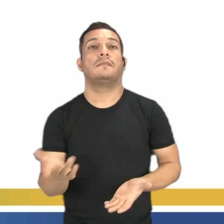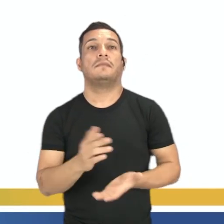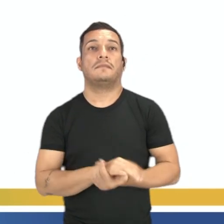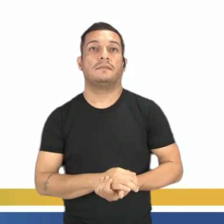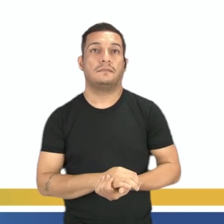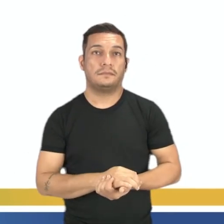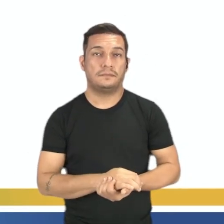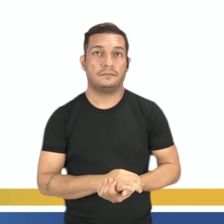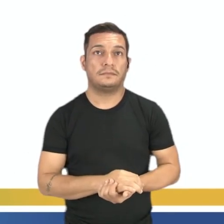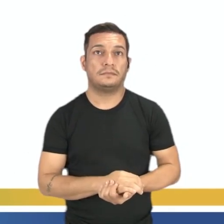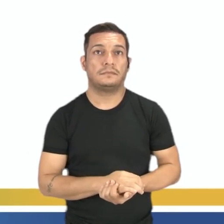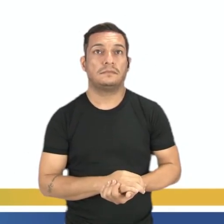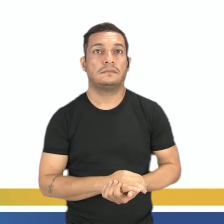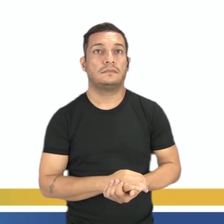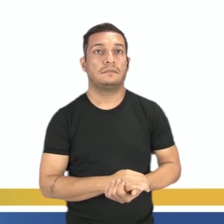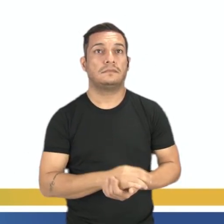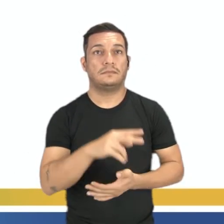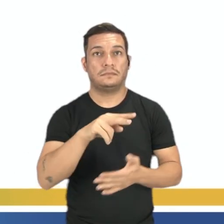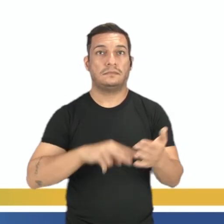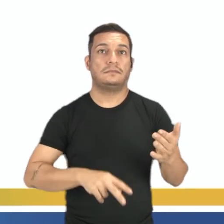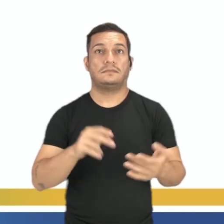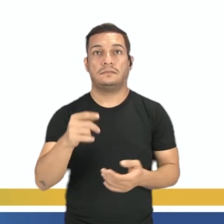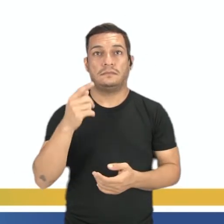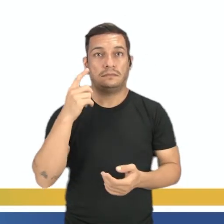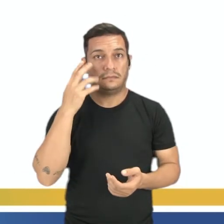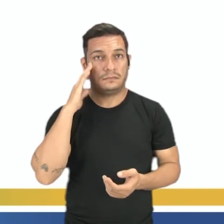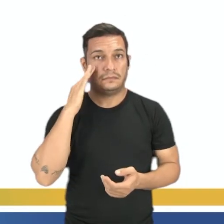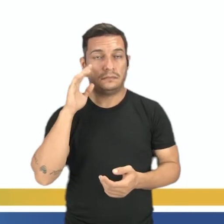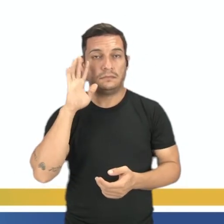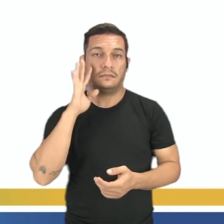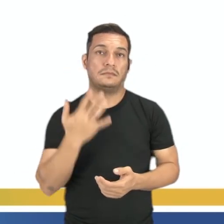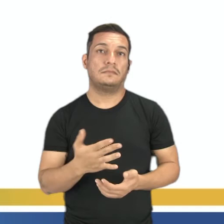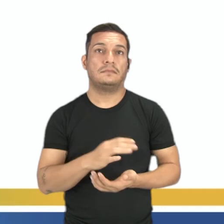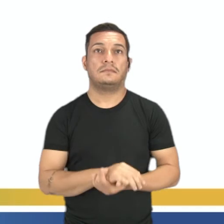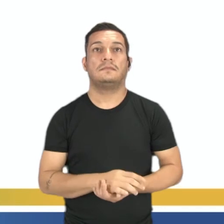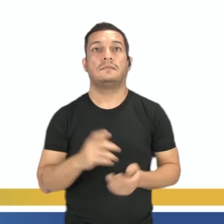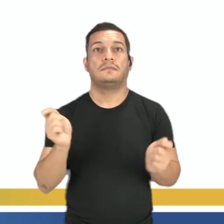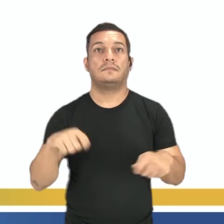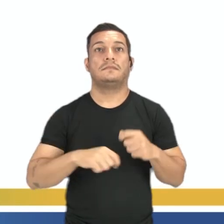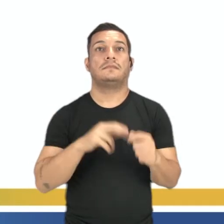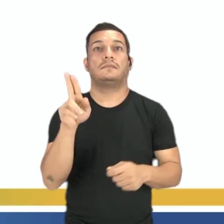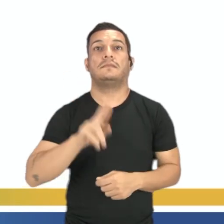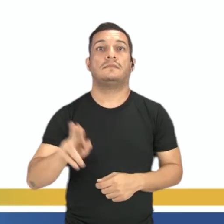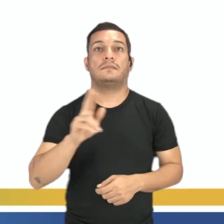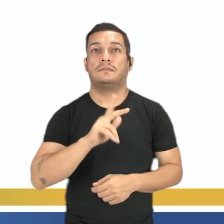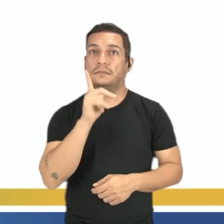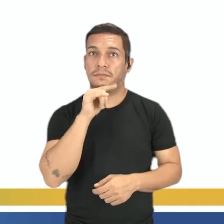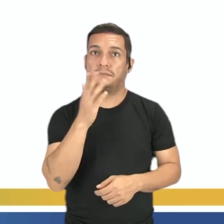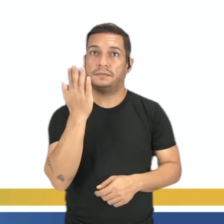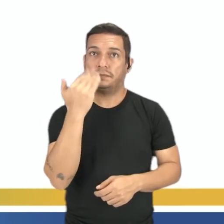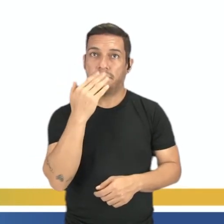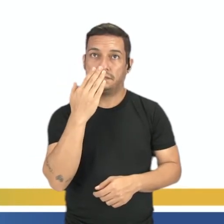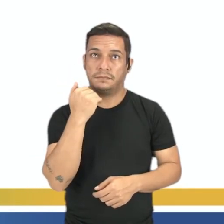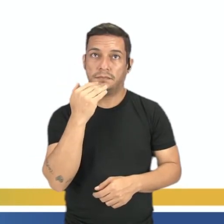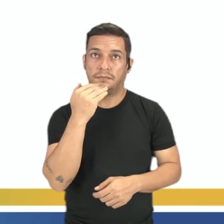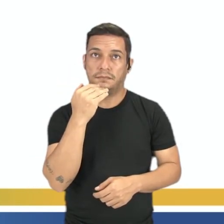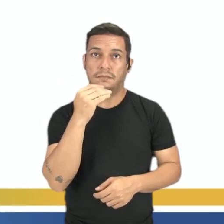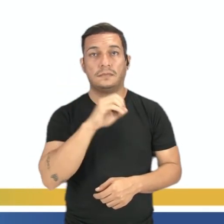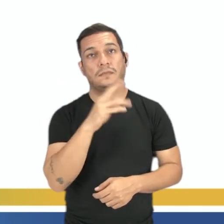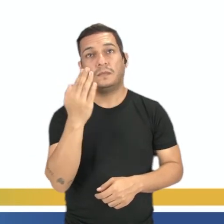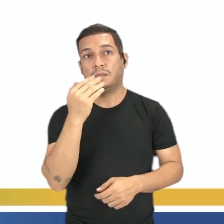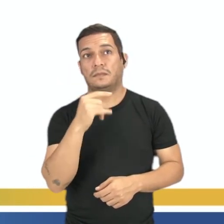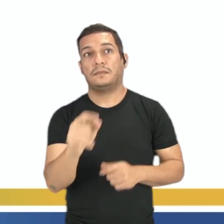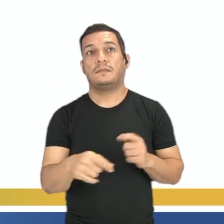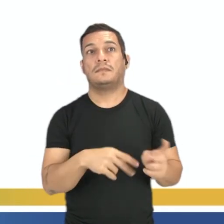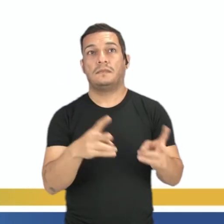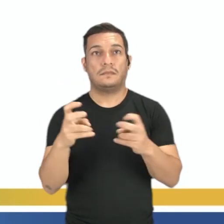de 2011. Vamos ler ela, né, e resolvê-la. É possível usar água ou